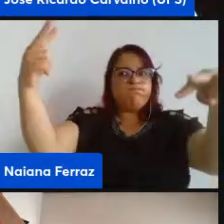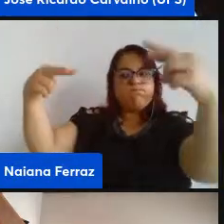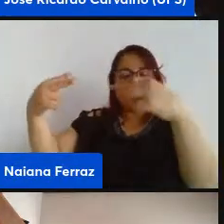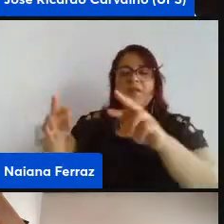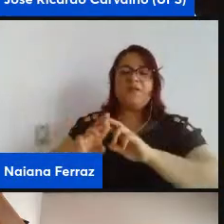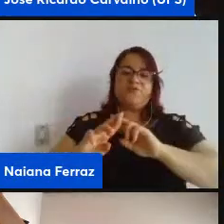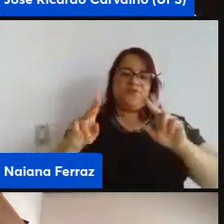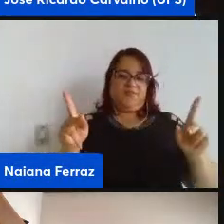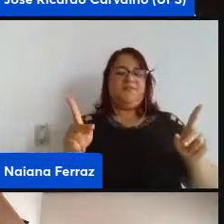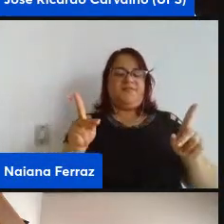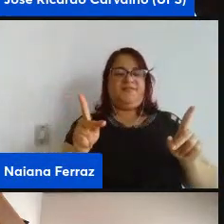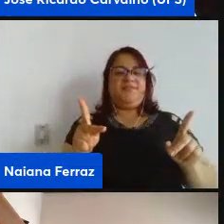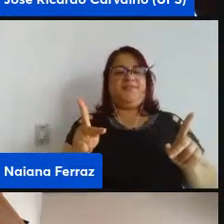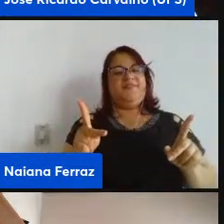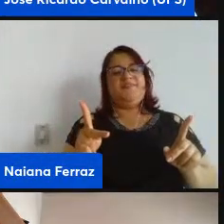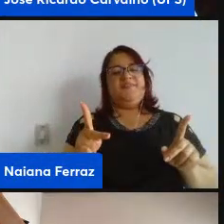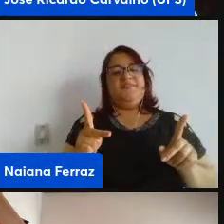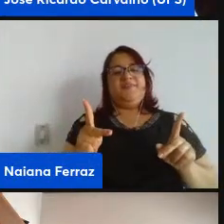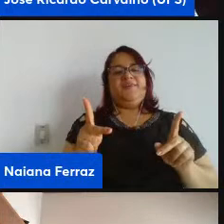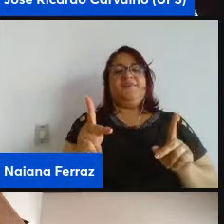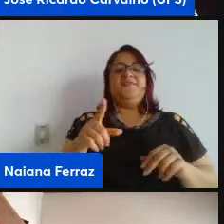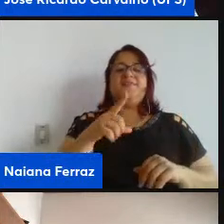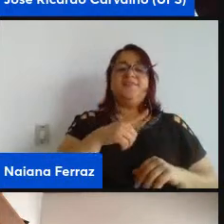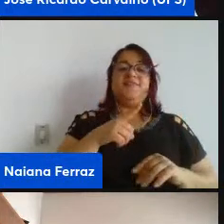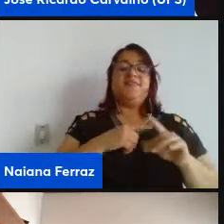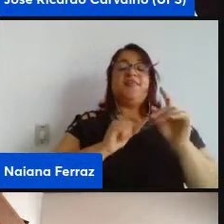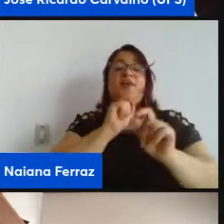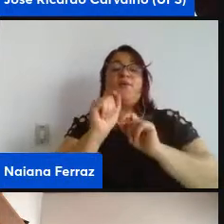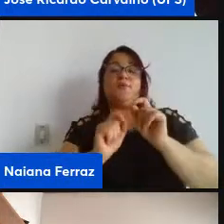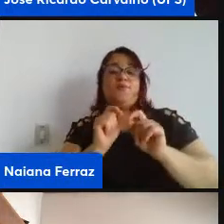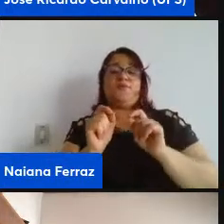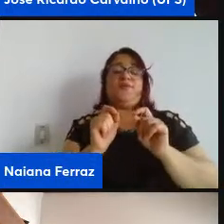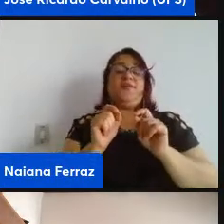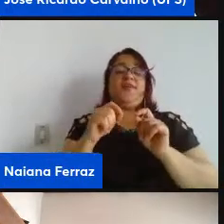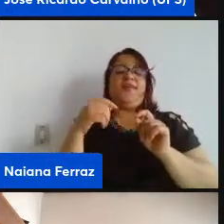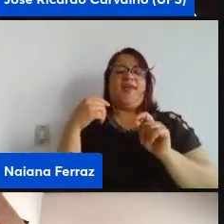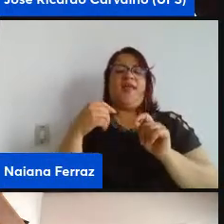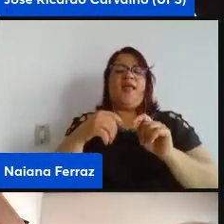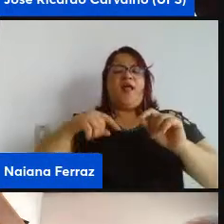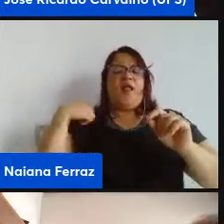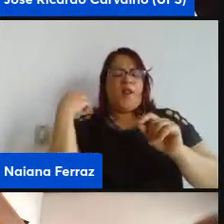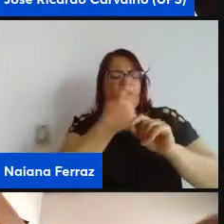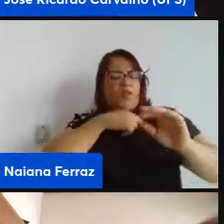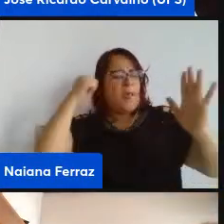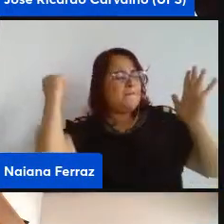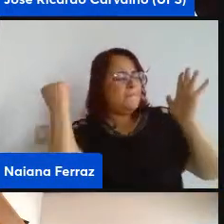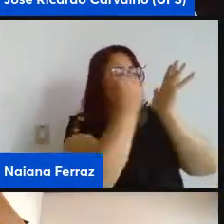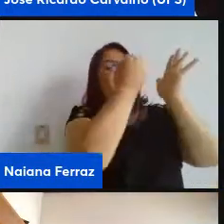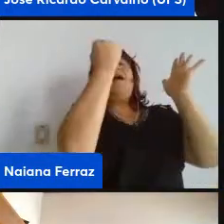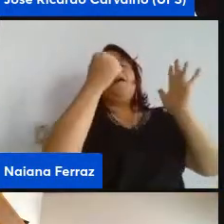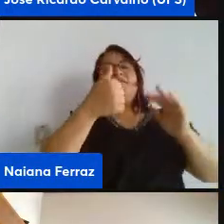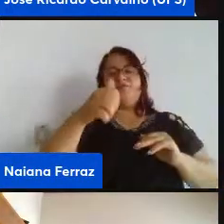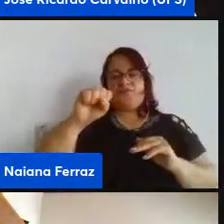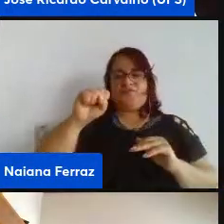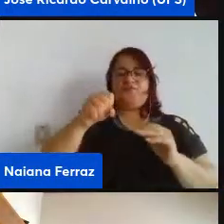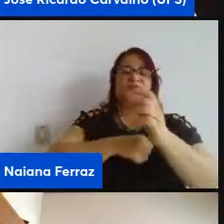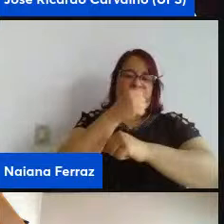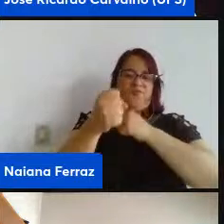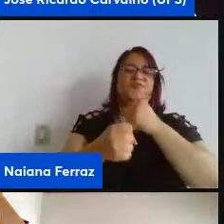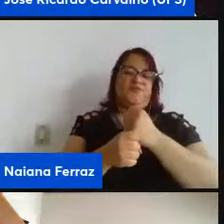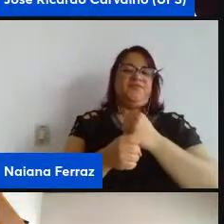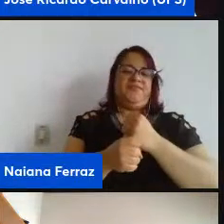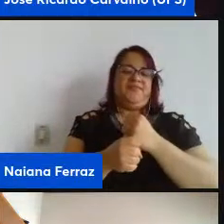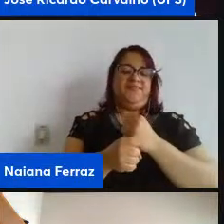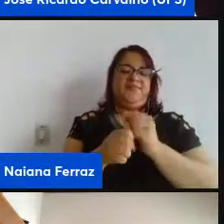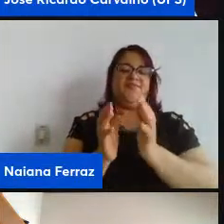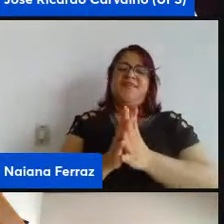E que isso tem sido a nossa marca nesses 18 anos. Né? E tomara que siga